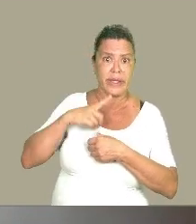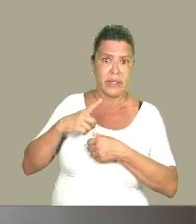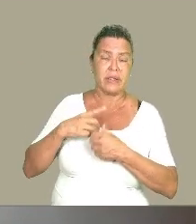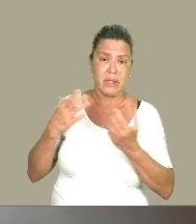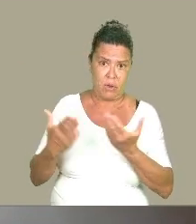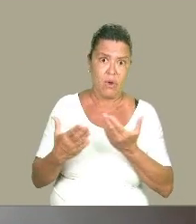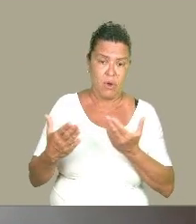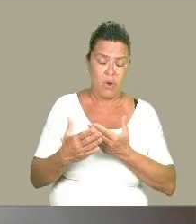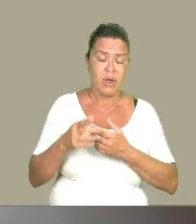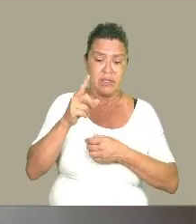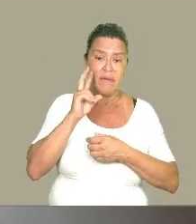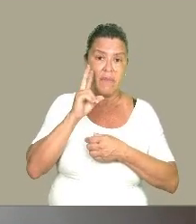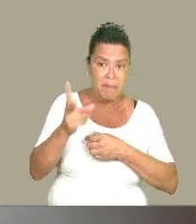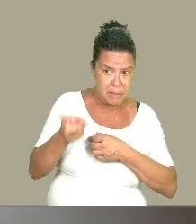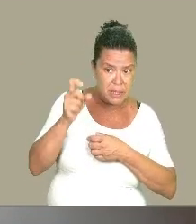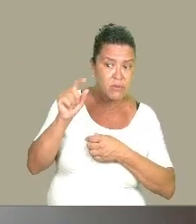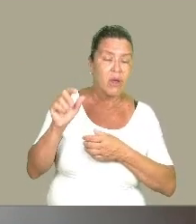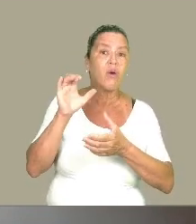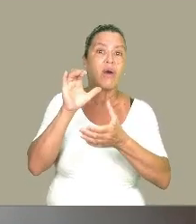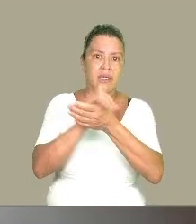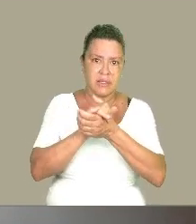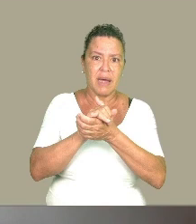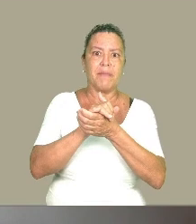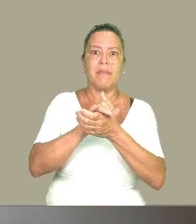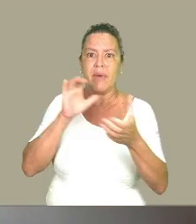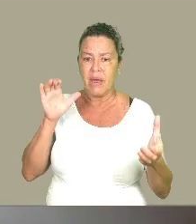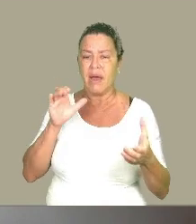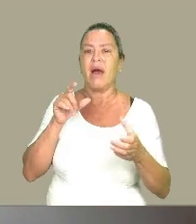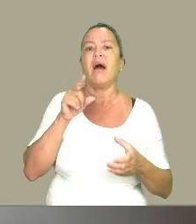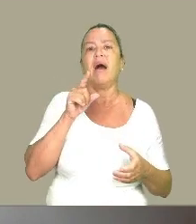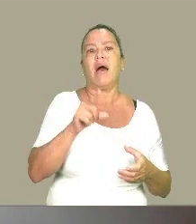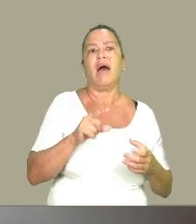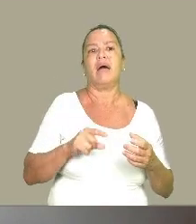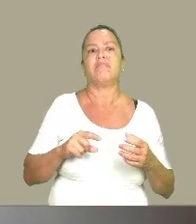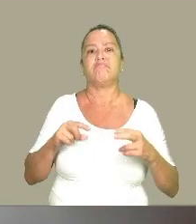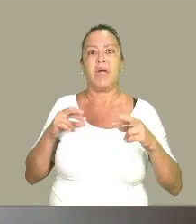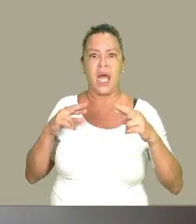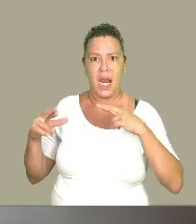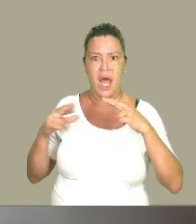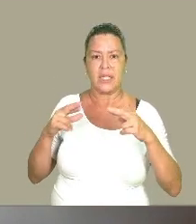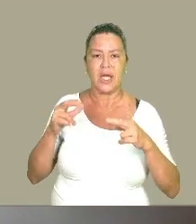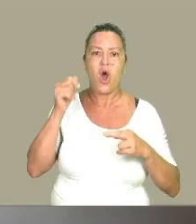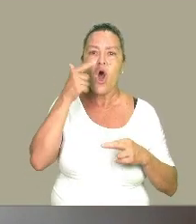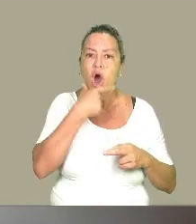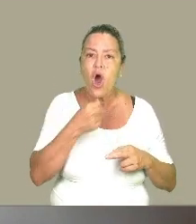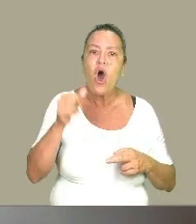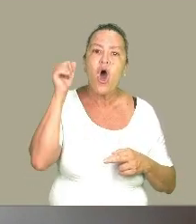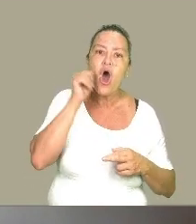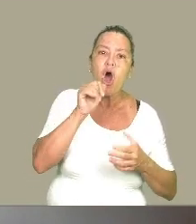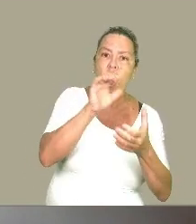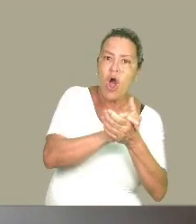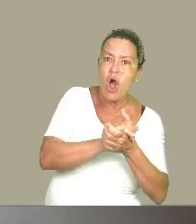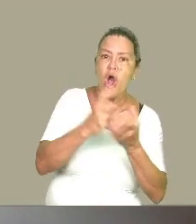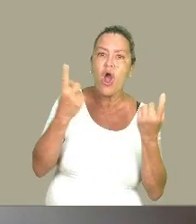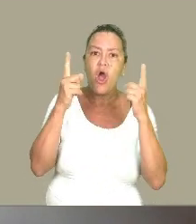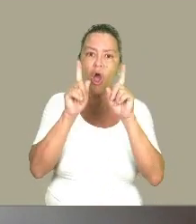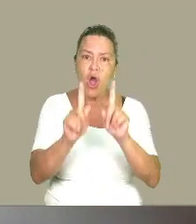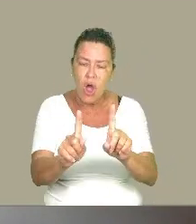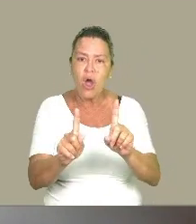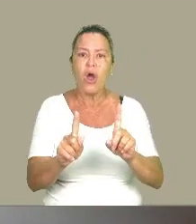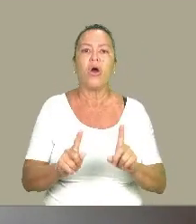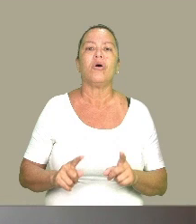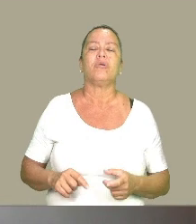hoje, a gente vai ver que o casamento e a separação, ou as relações entre marido e mulher, ou as relações entre dois seres, entre